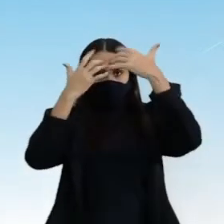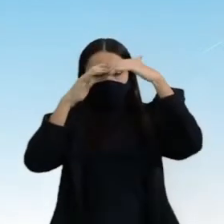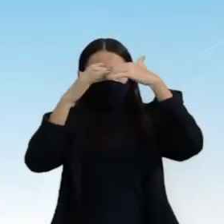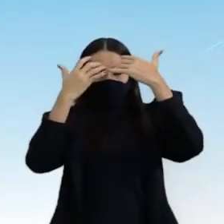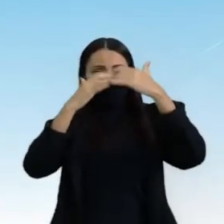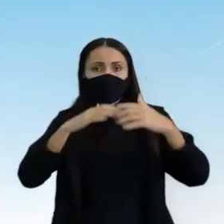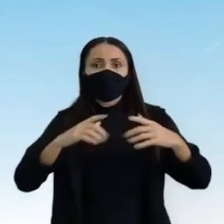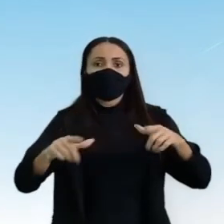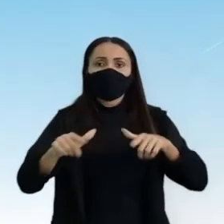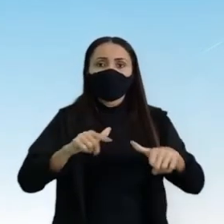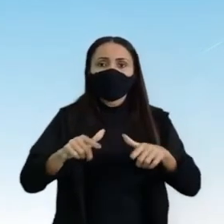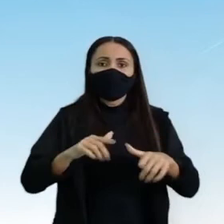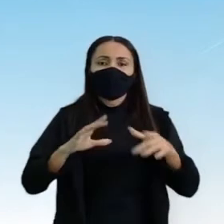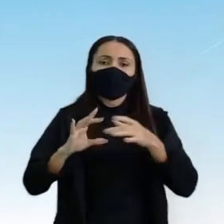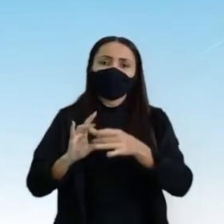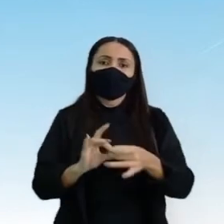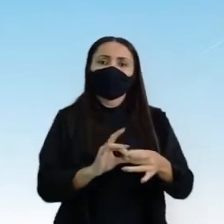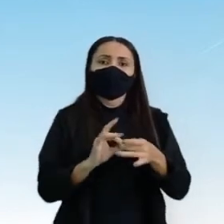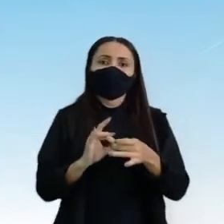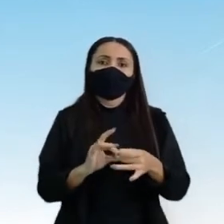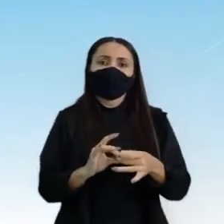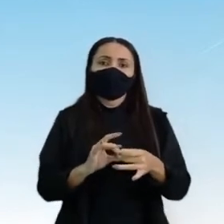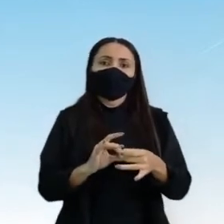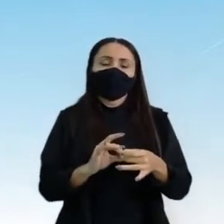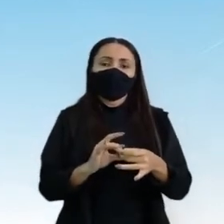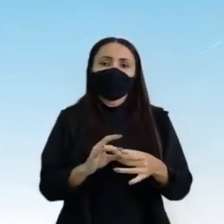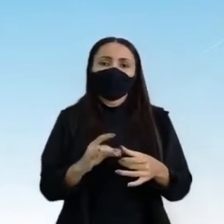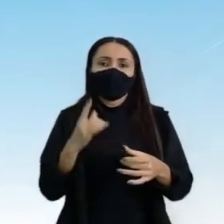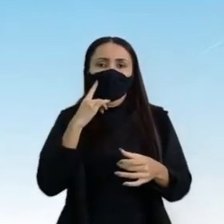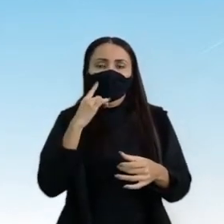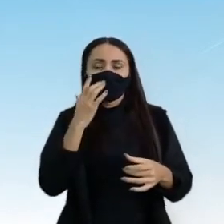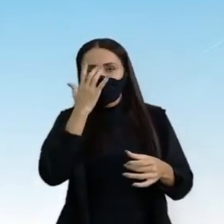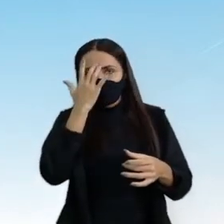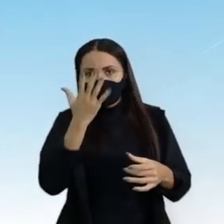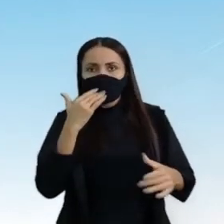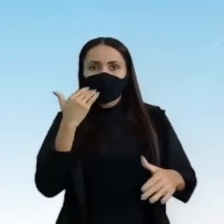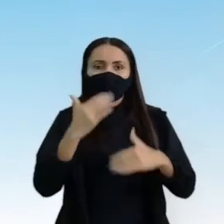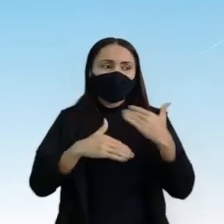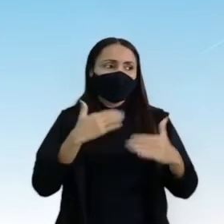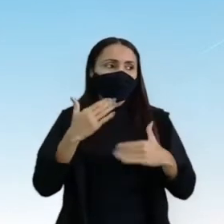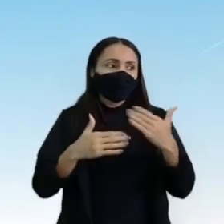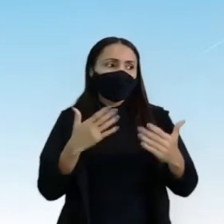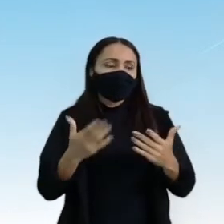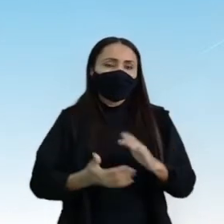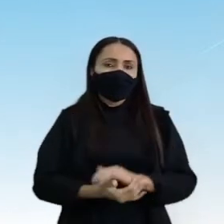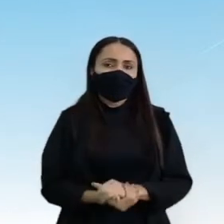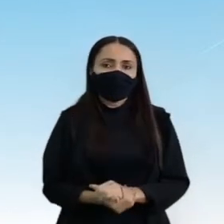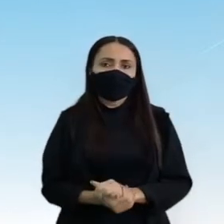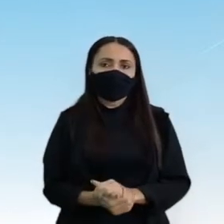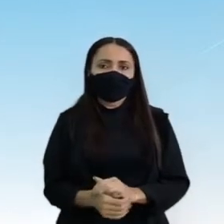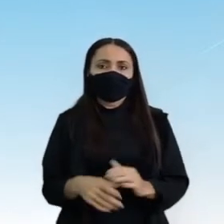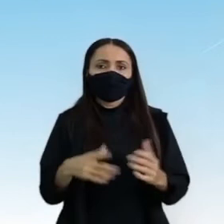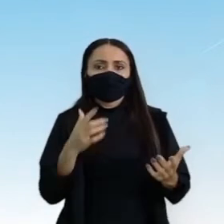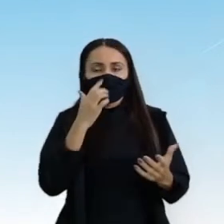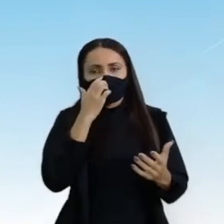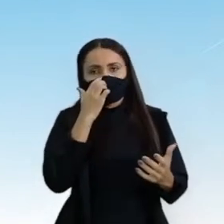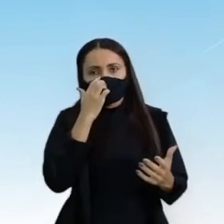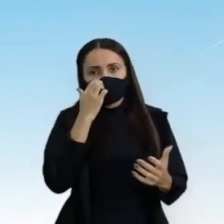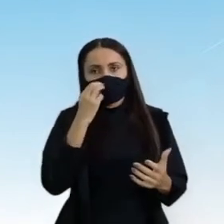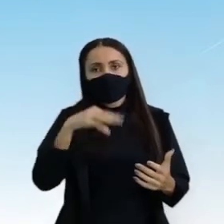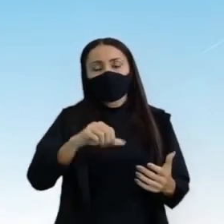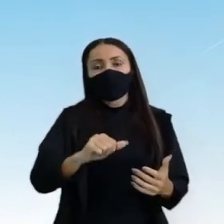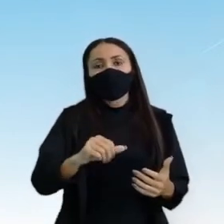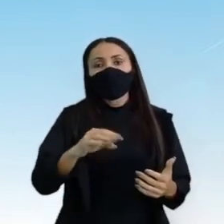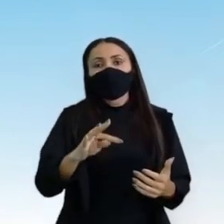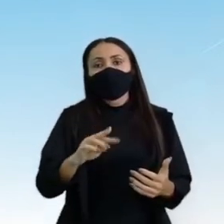trabalhar através da sua conexão neuroendócrina para facilitar o processo de crescimento e desenvolvimento da maturação no